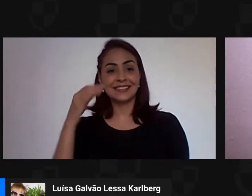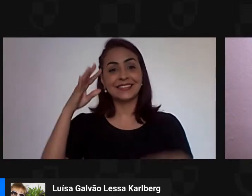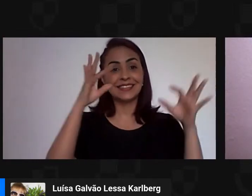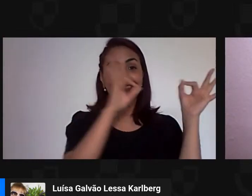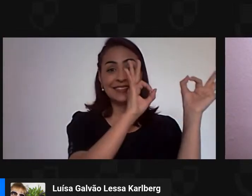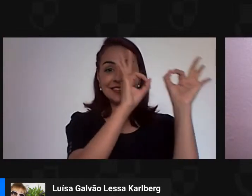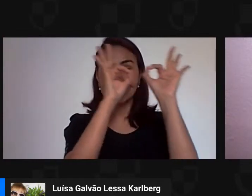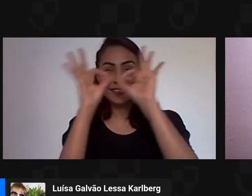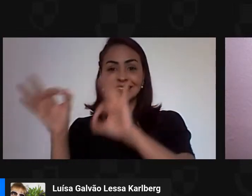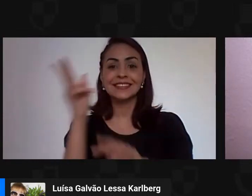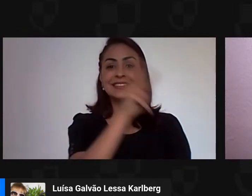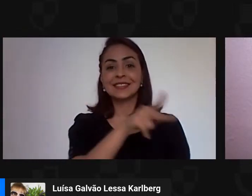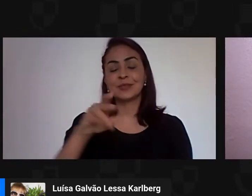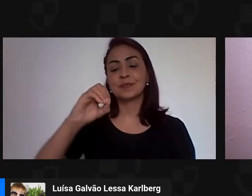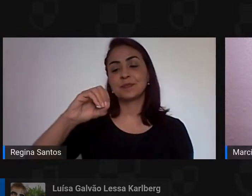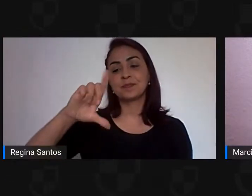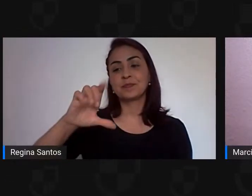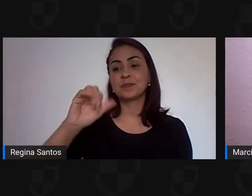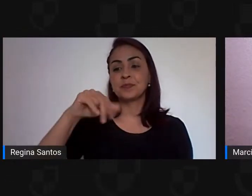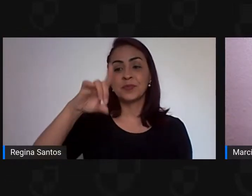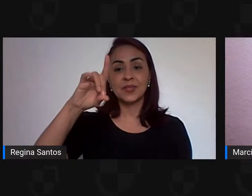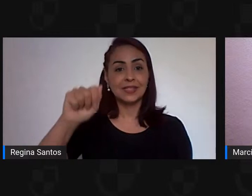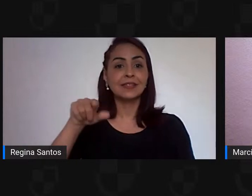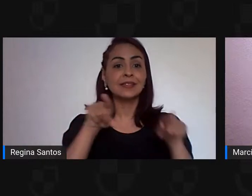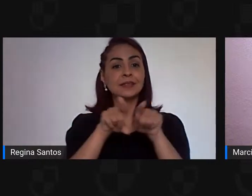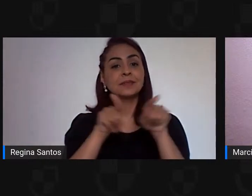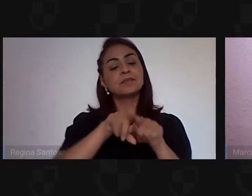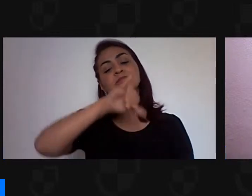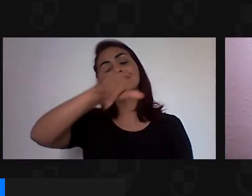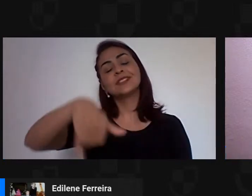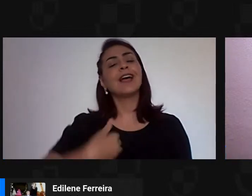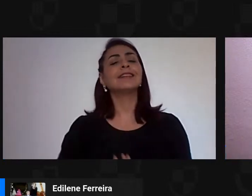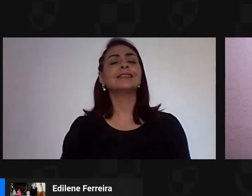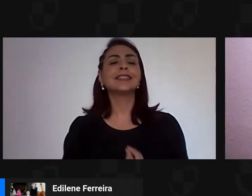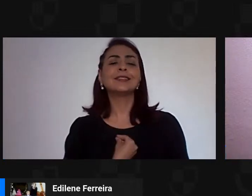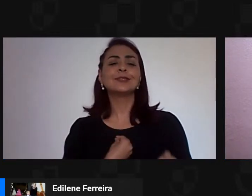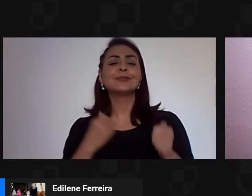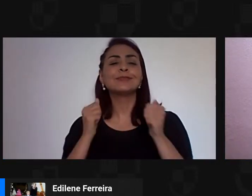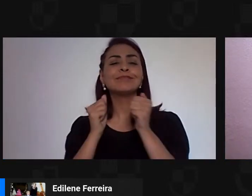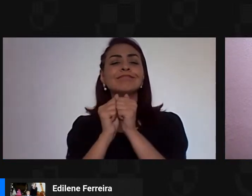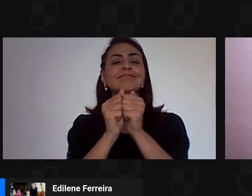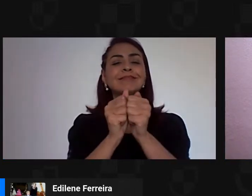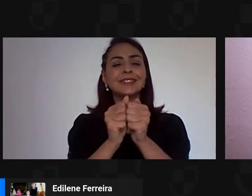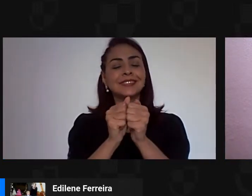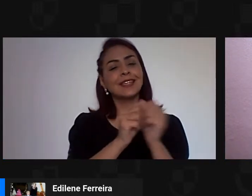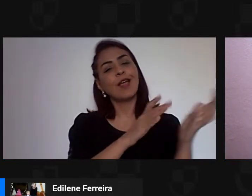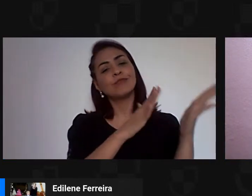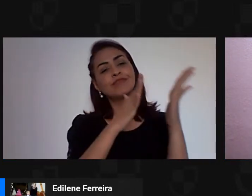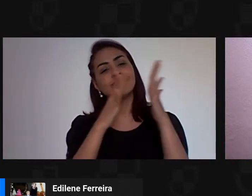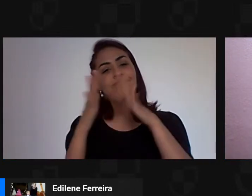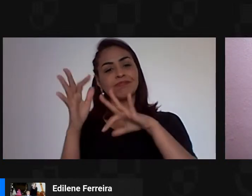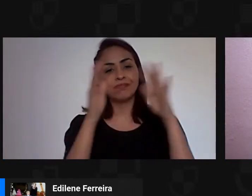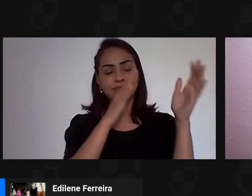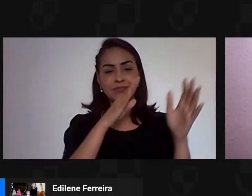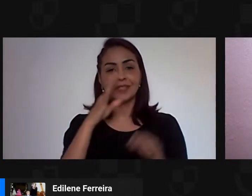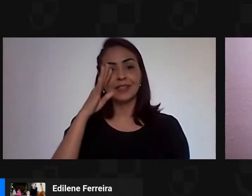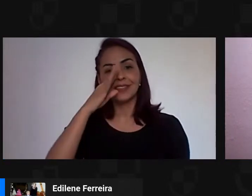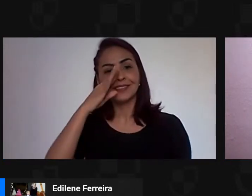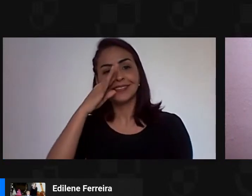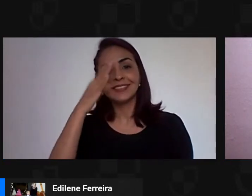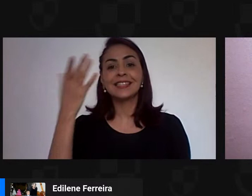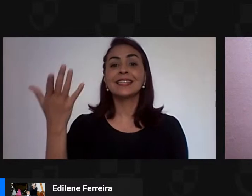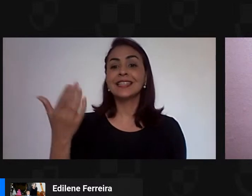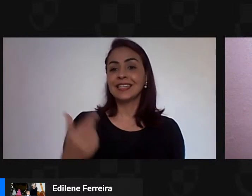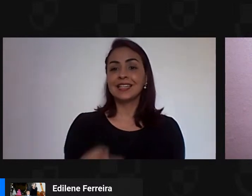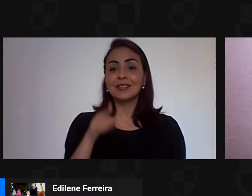conosco. Então, todos parabenizando essa sua trajetória enquanto professora e gestora